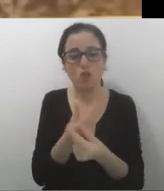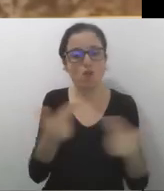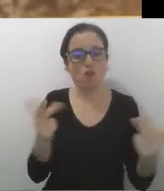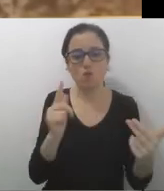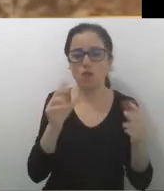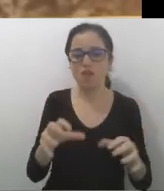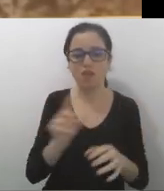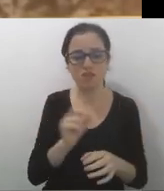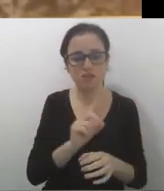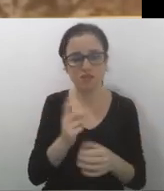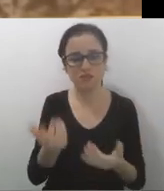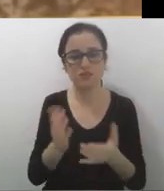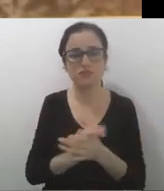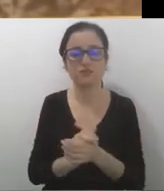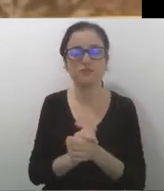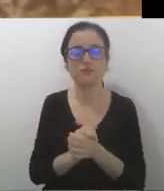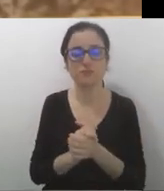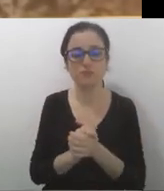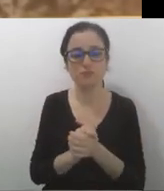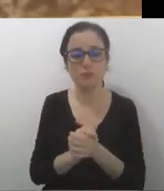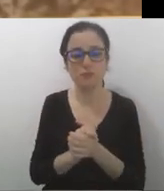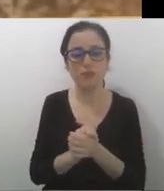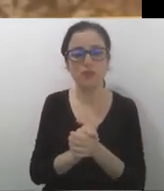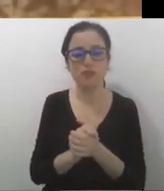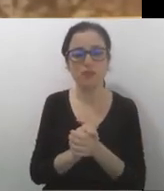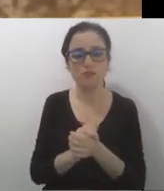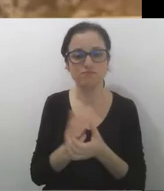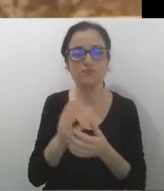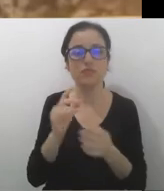anos 70, não tem muita coisa assim. Então,